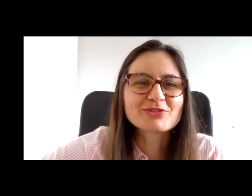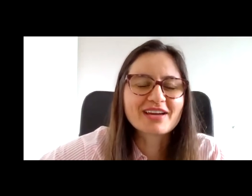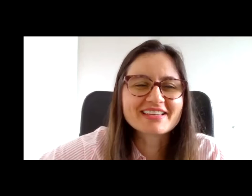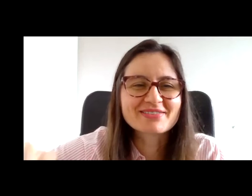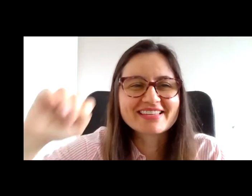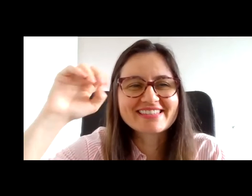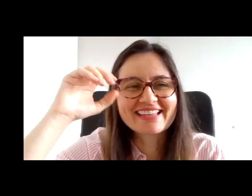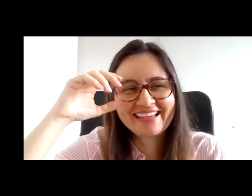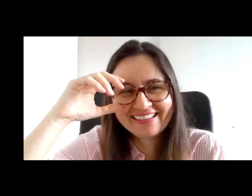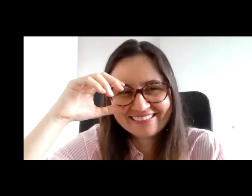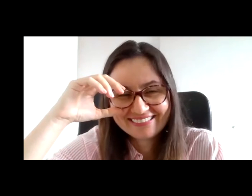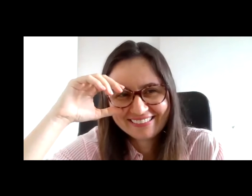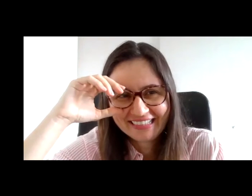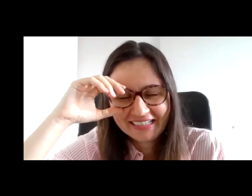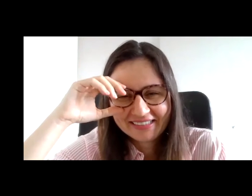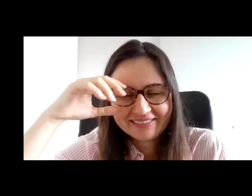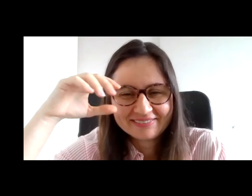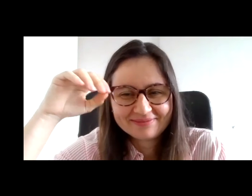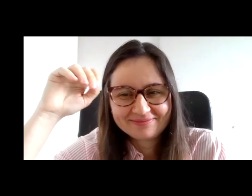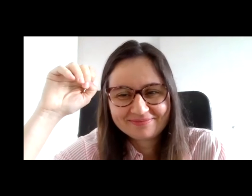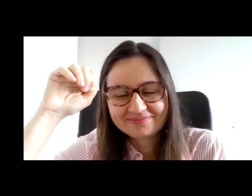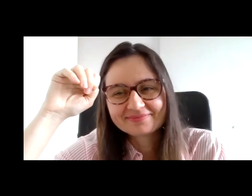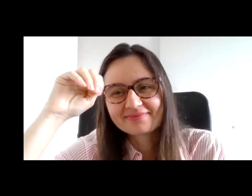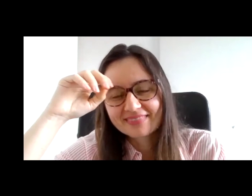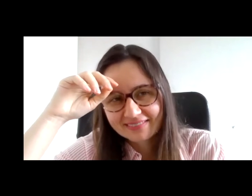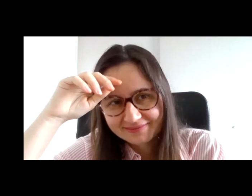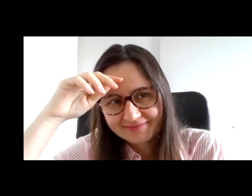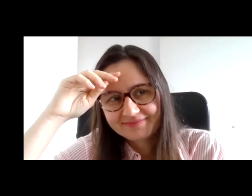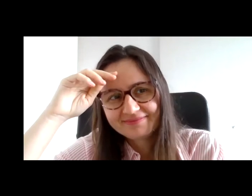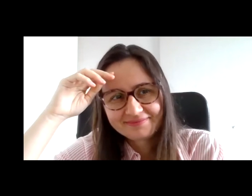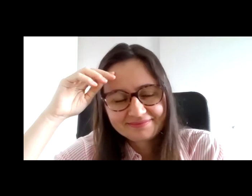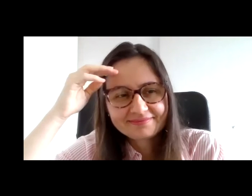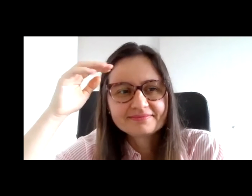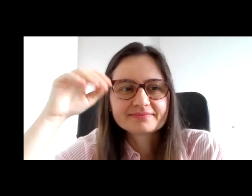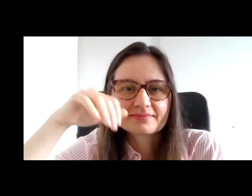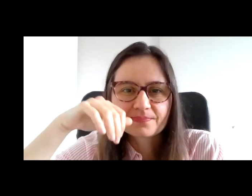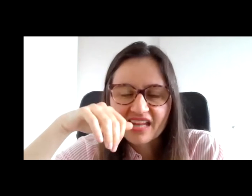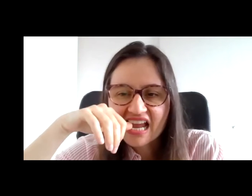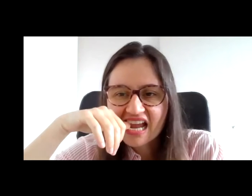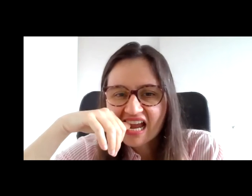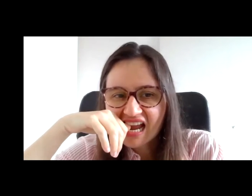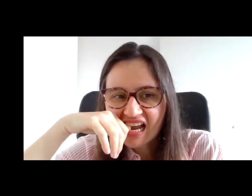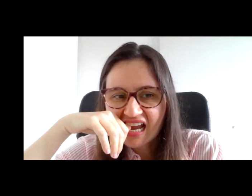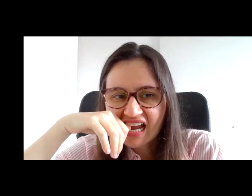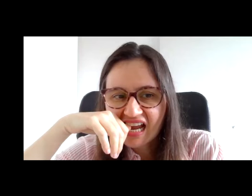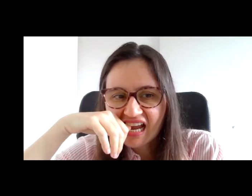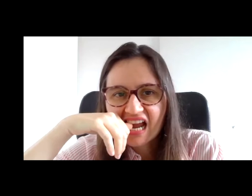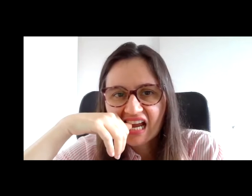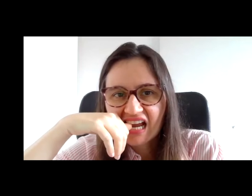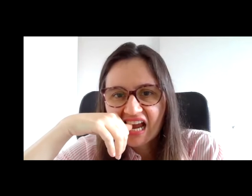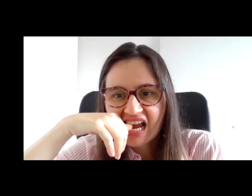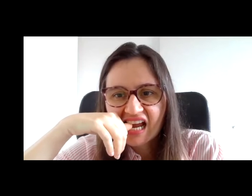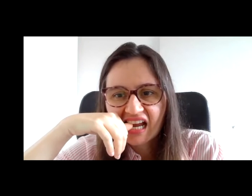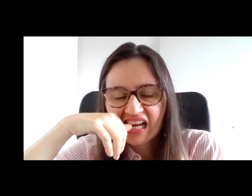A gente falou isso várias vezes, né? Uma semana inteira falando isso para o Pedro. Ah, eu vou confirmar isso então. A gente aqui, igual eu falei,